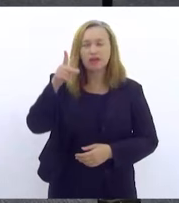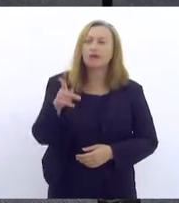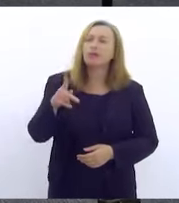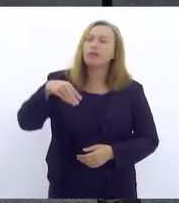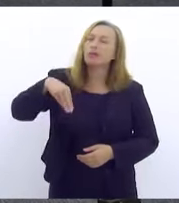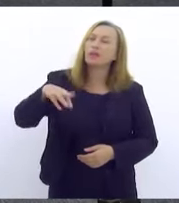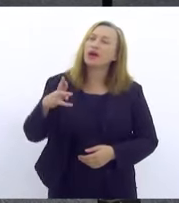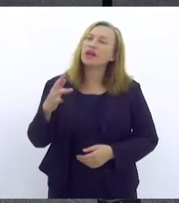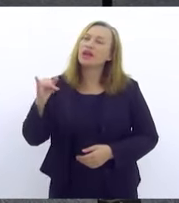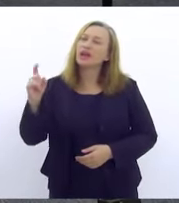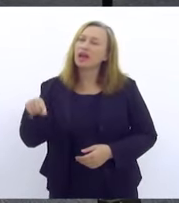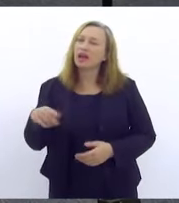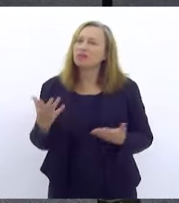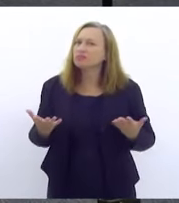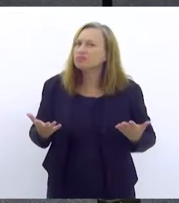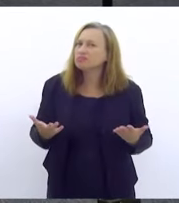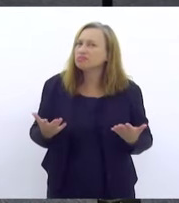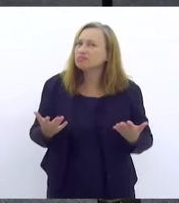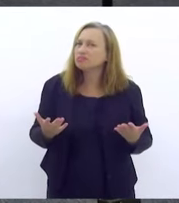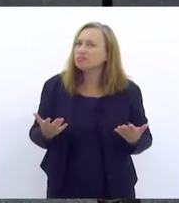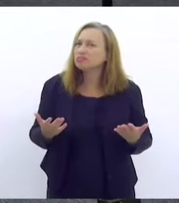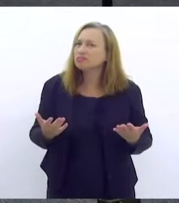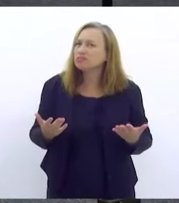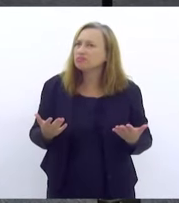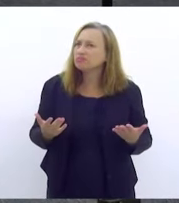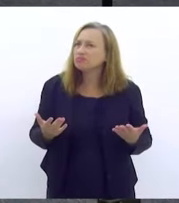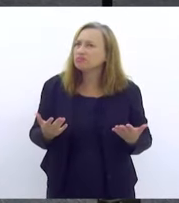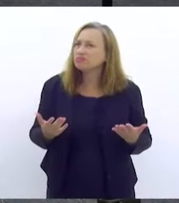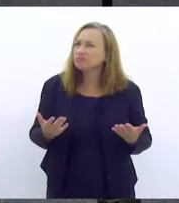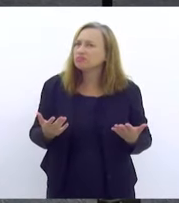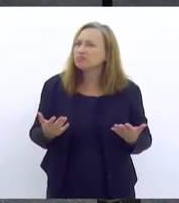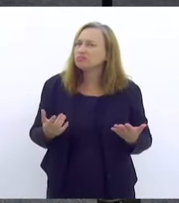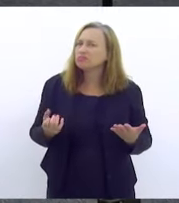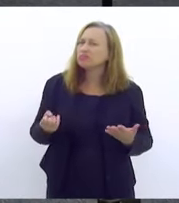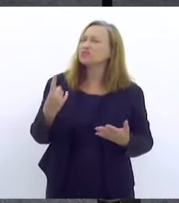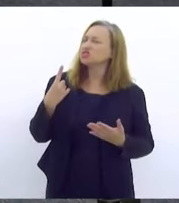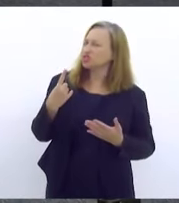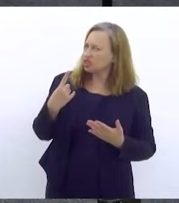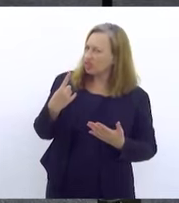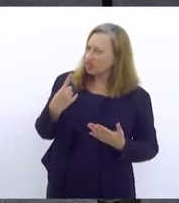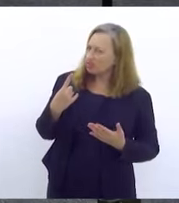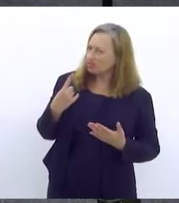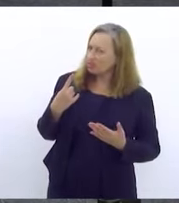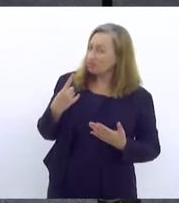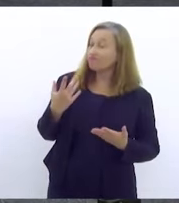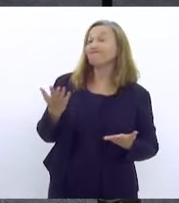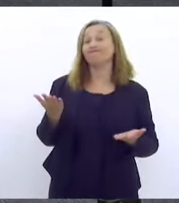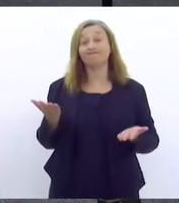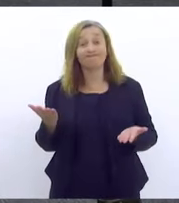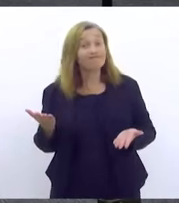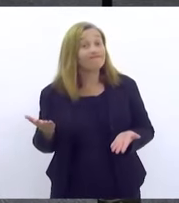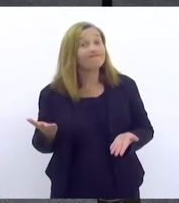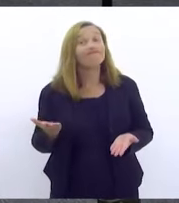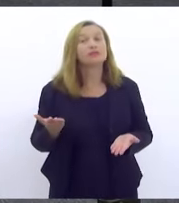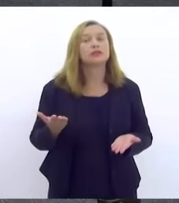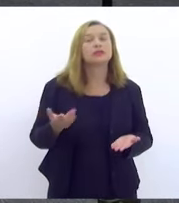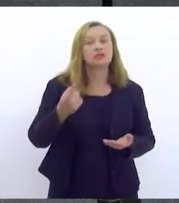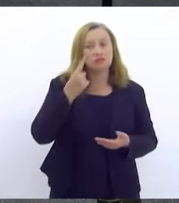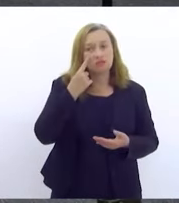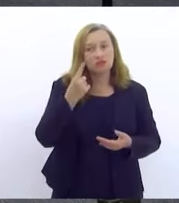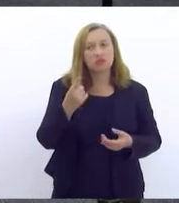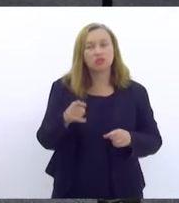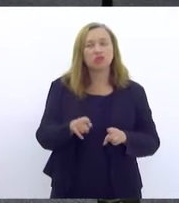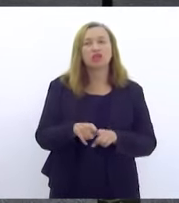assumir a secretaria. Ou seja, algo obscuro tem sobre isso aí. E aí, nós vemos aí